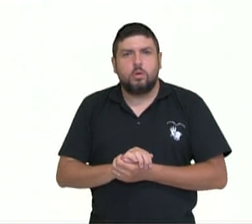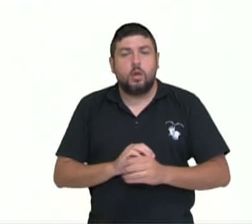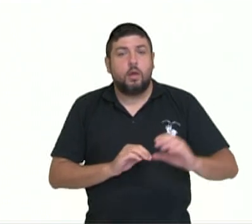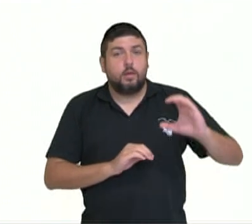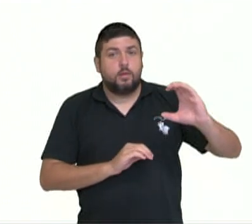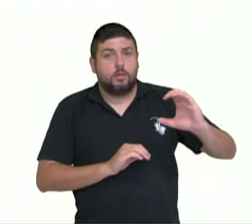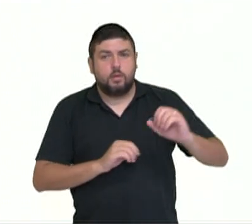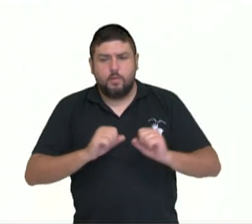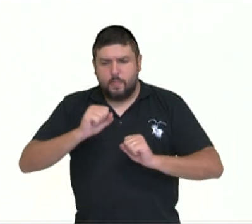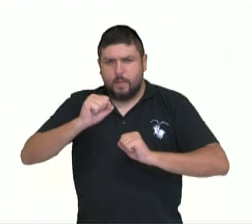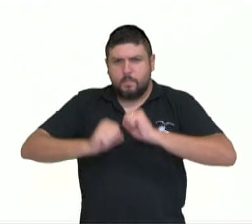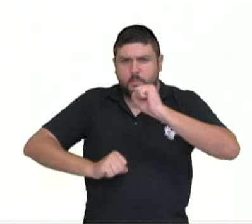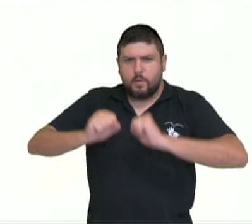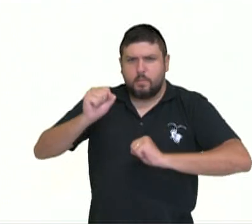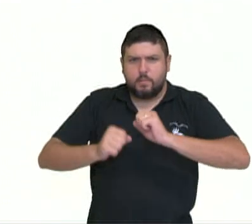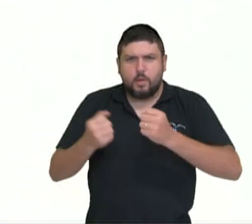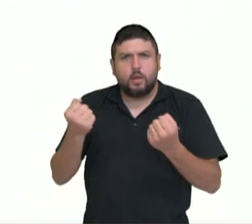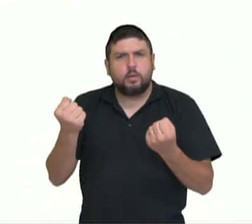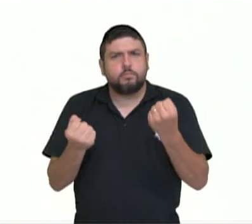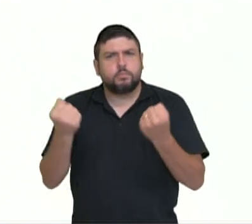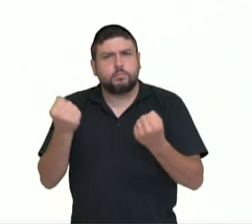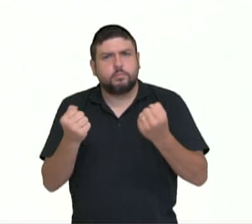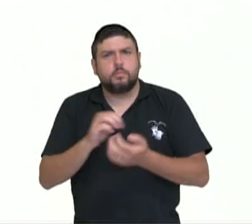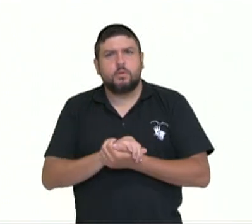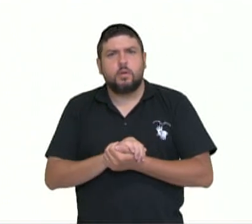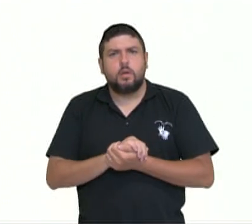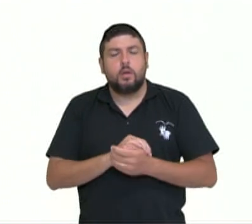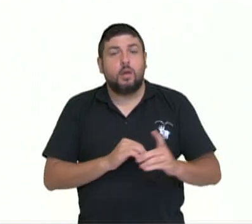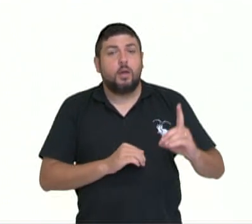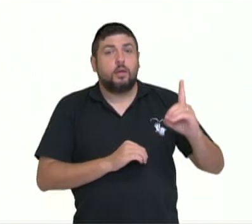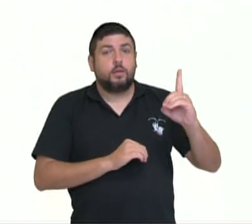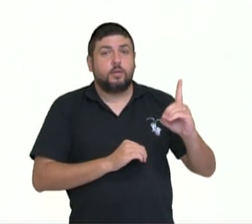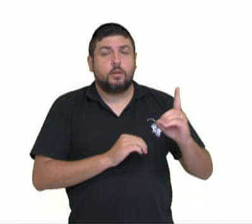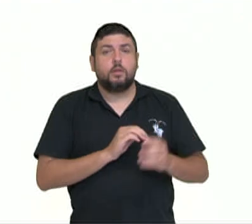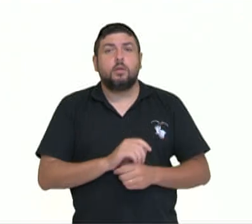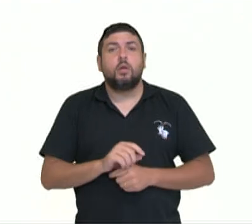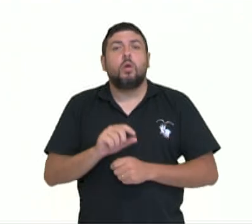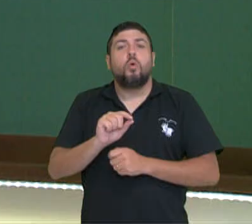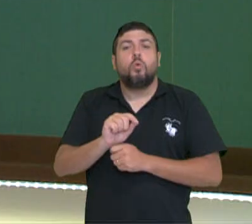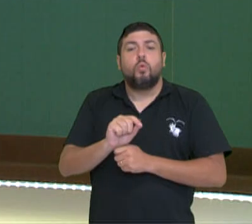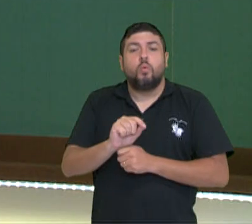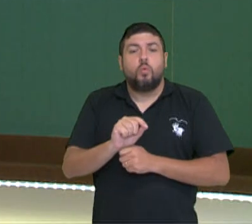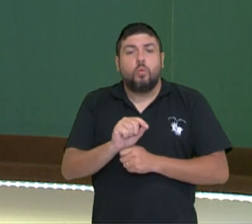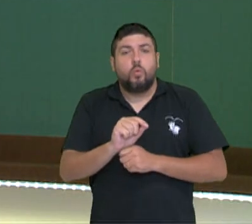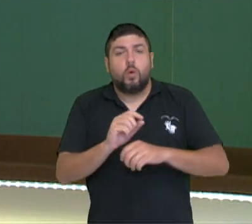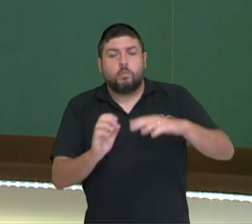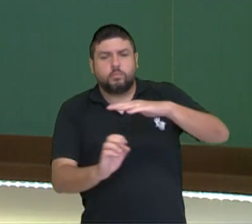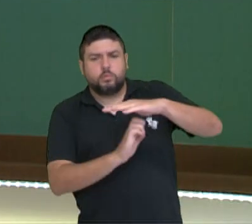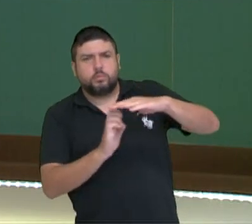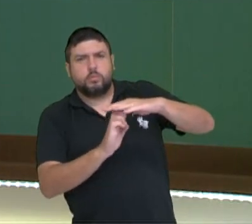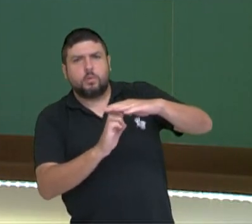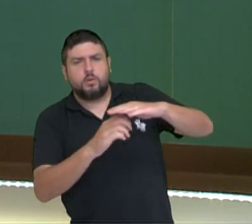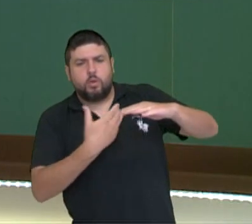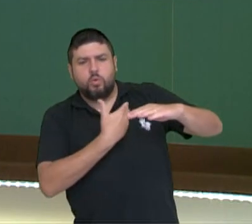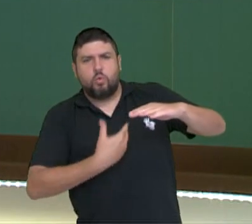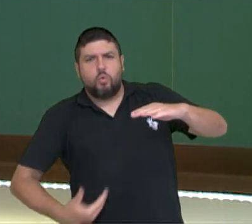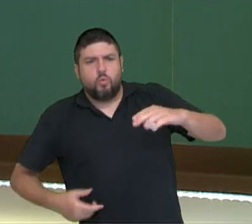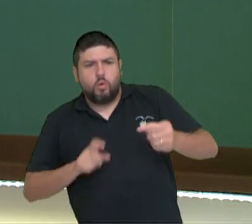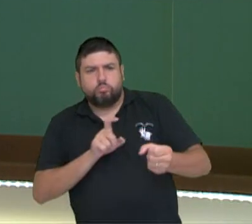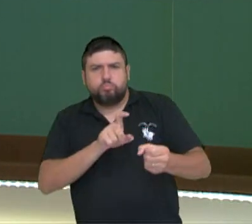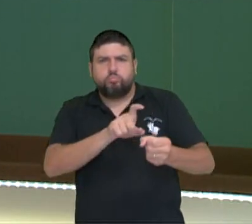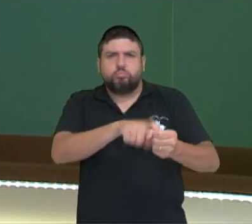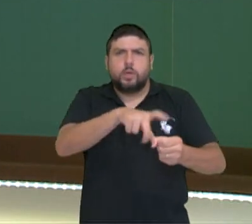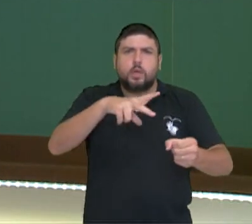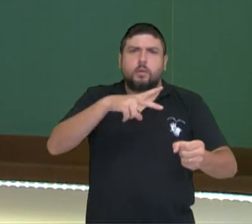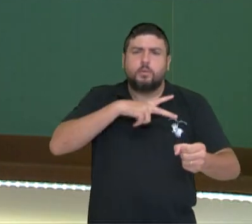indústria automobilística. E na letra D, através da privatização de estatais. E nós